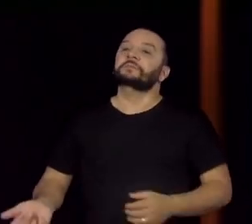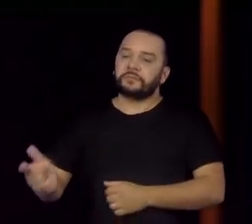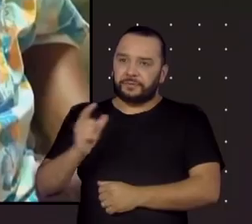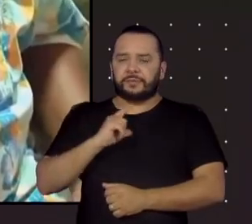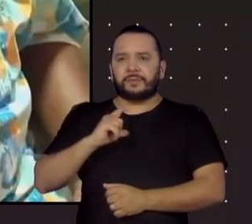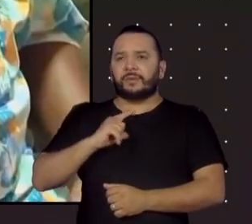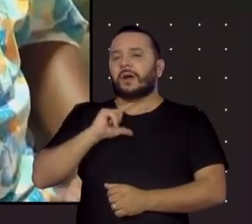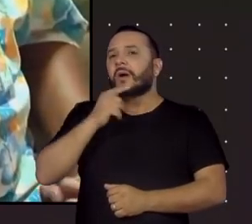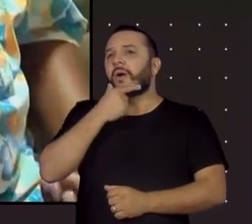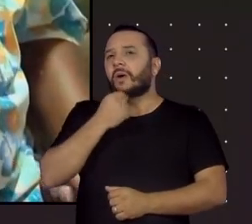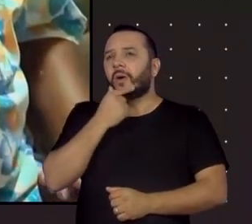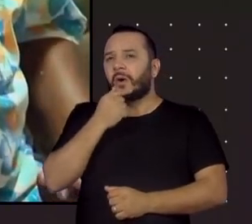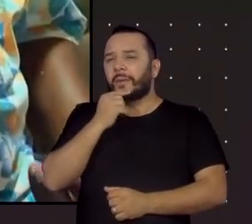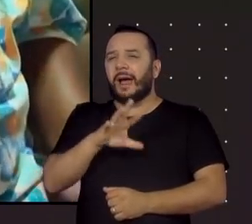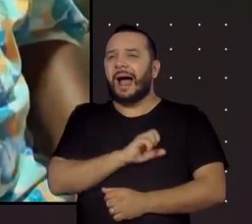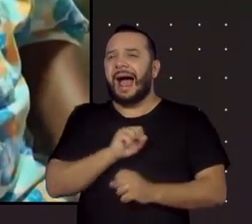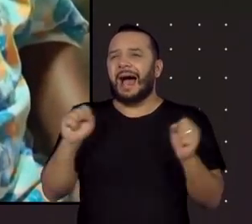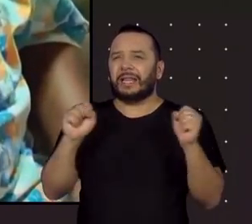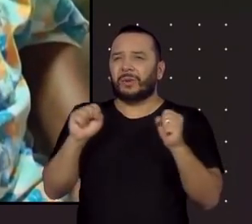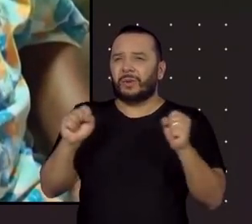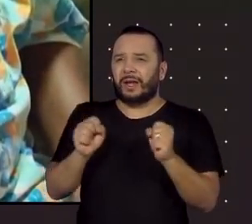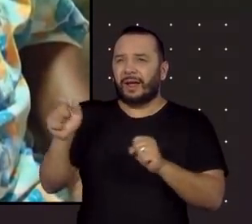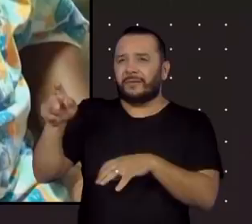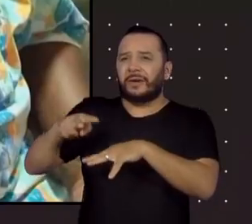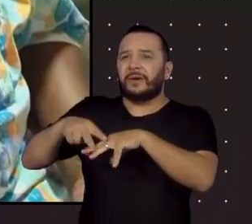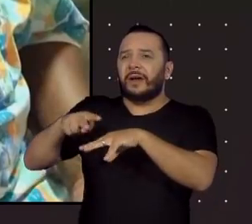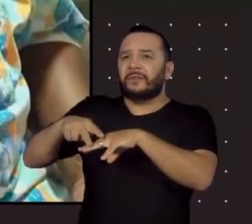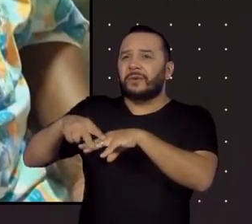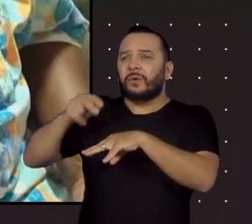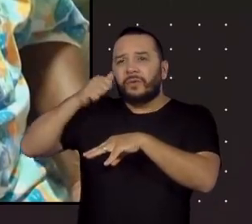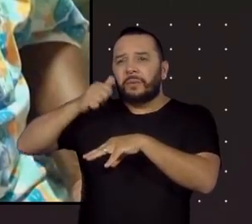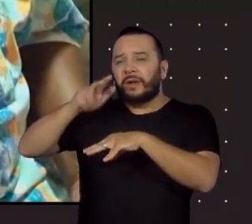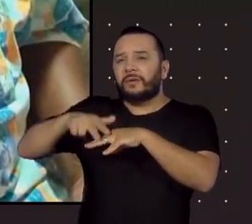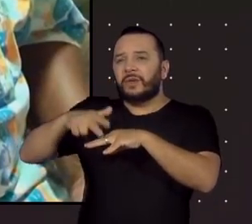ele dava vida, ele amava aquela mulher.